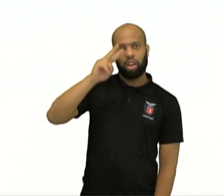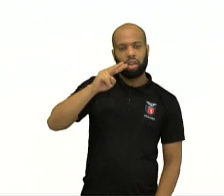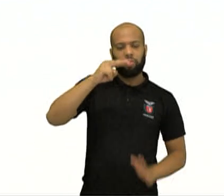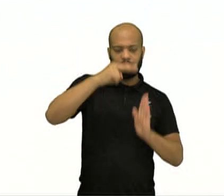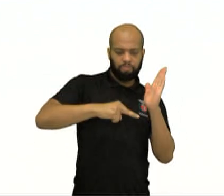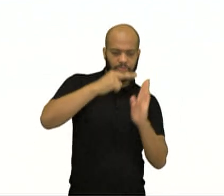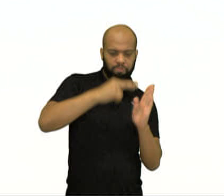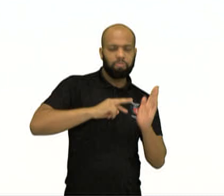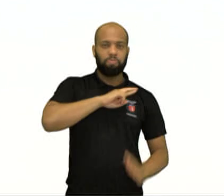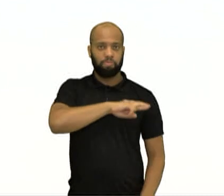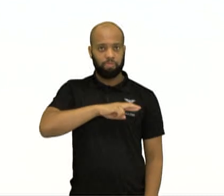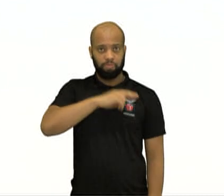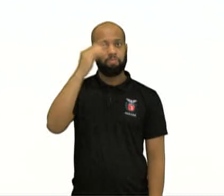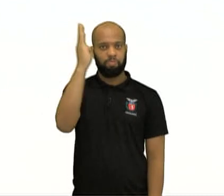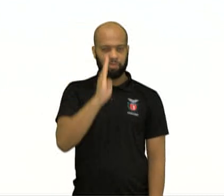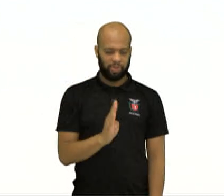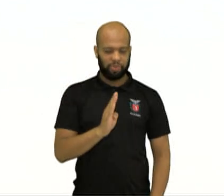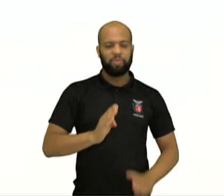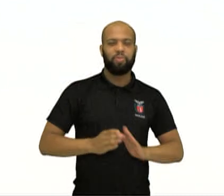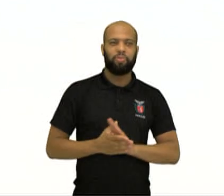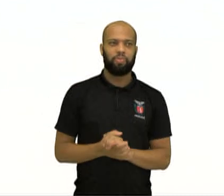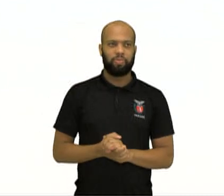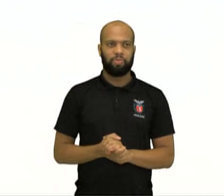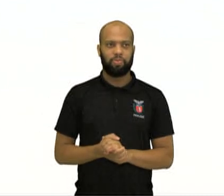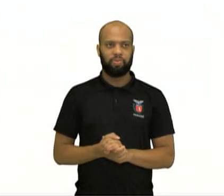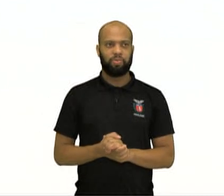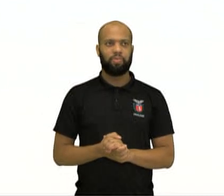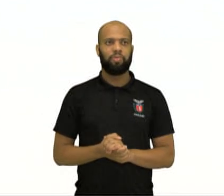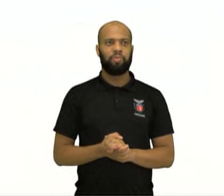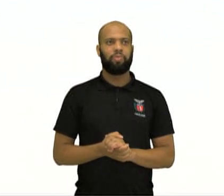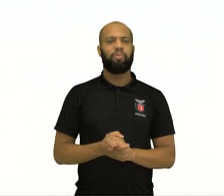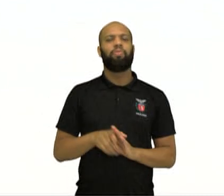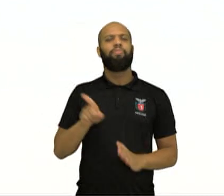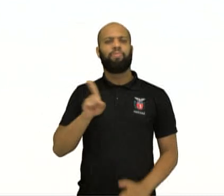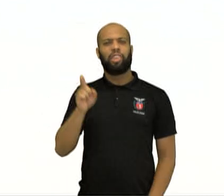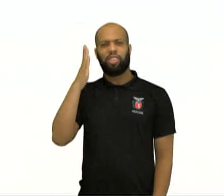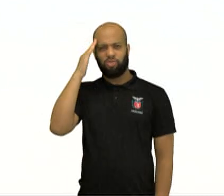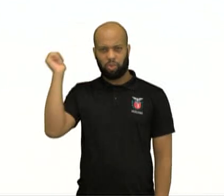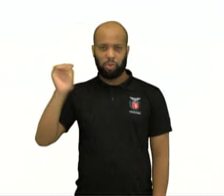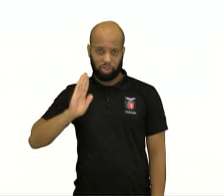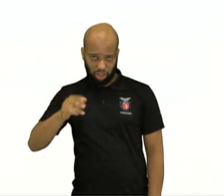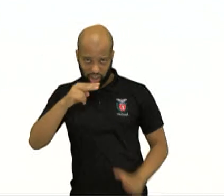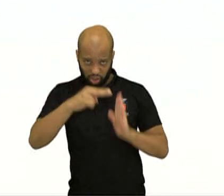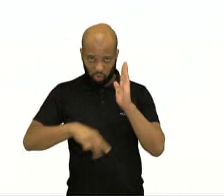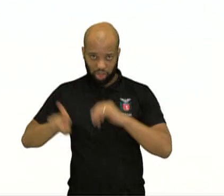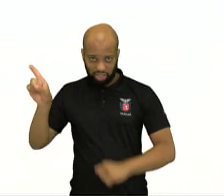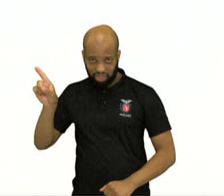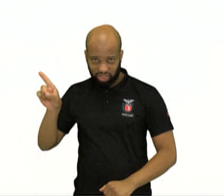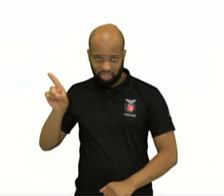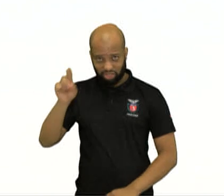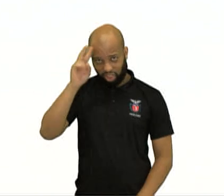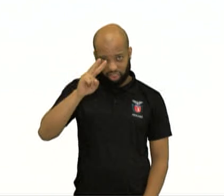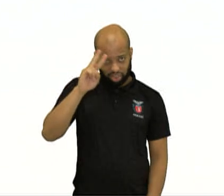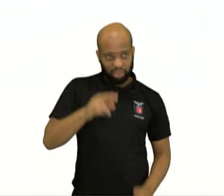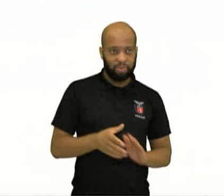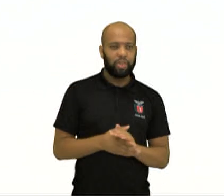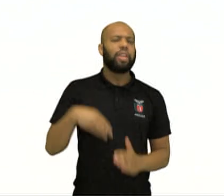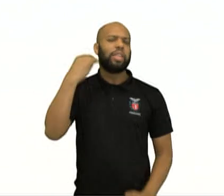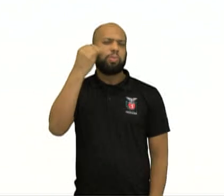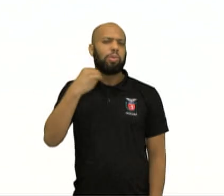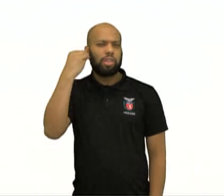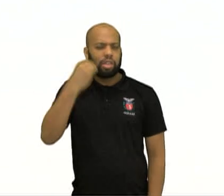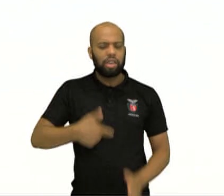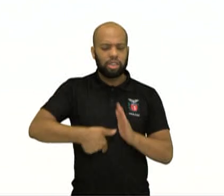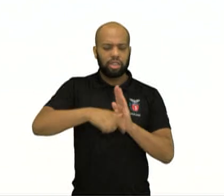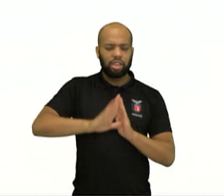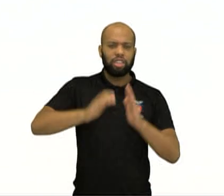romance brasileiro. Ora, romance famoso, já leu? Fica a dica. A experiência relatada